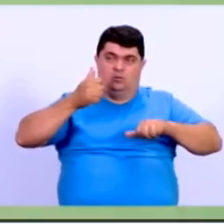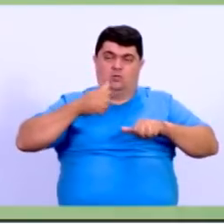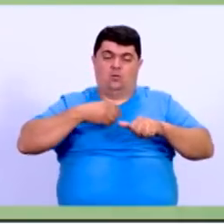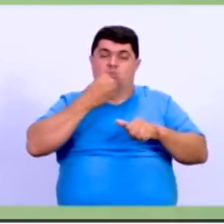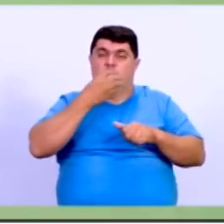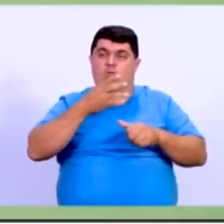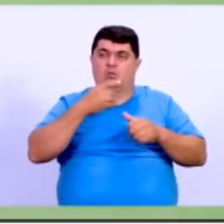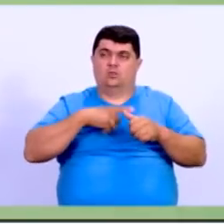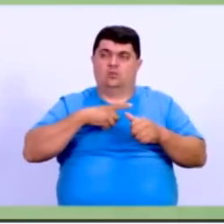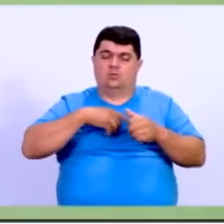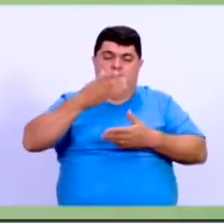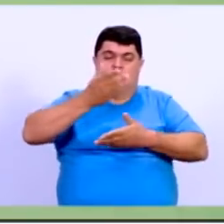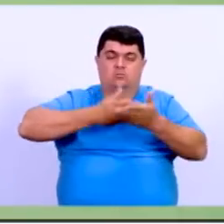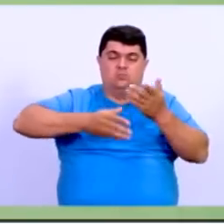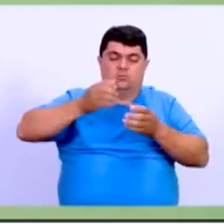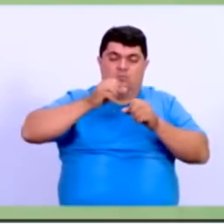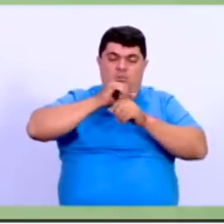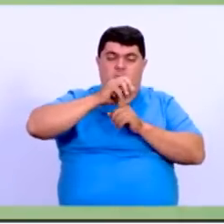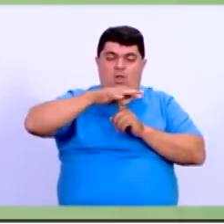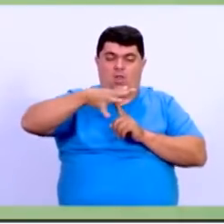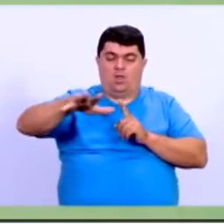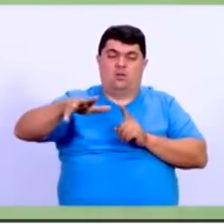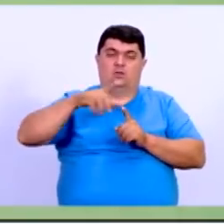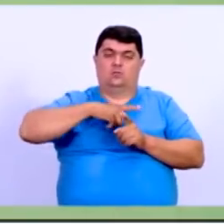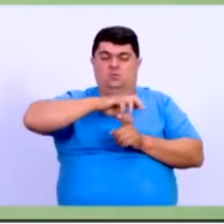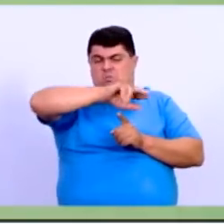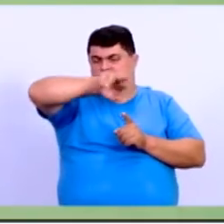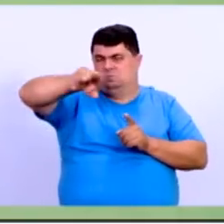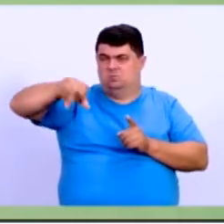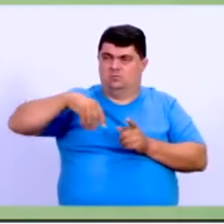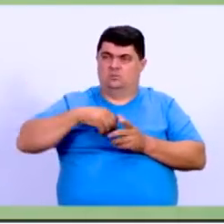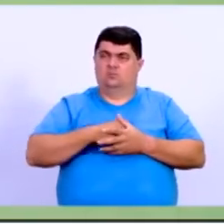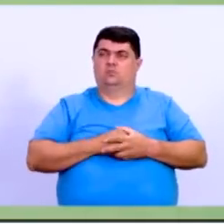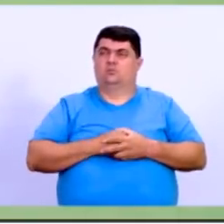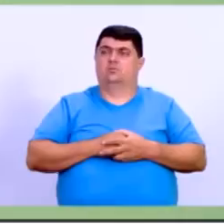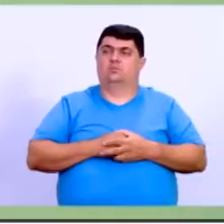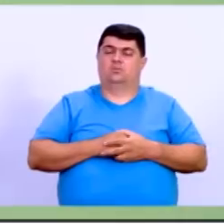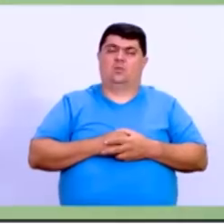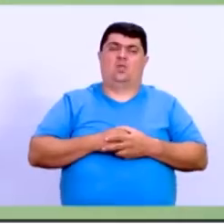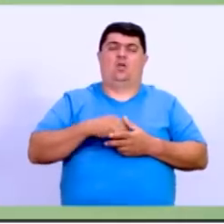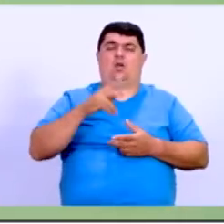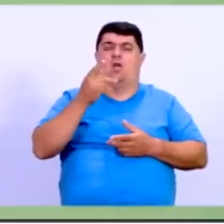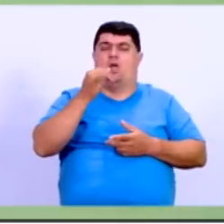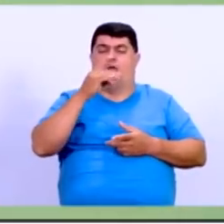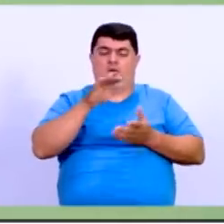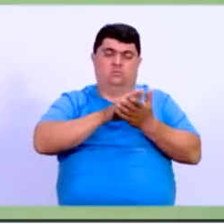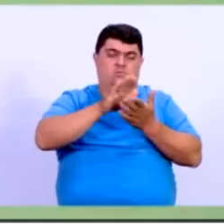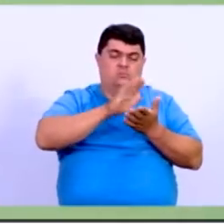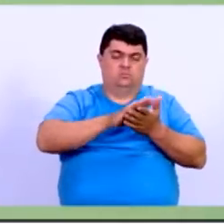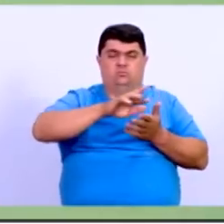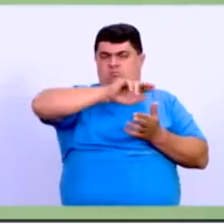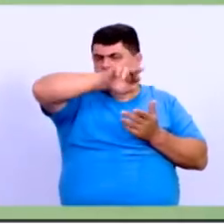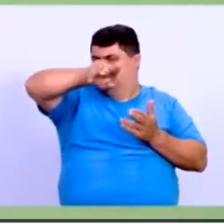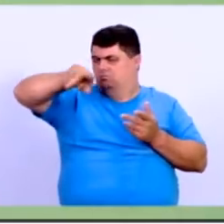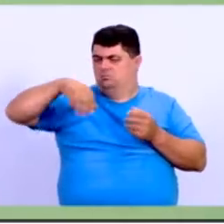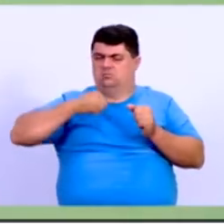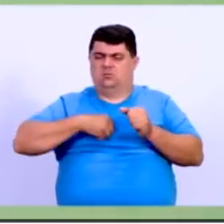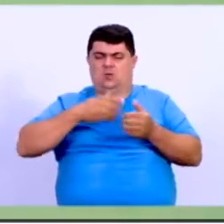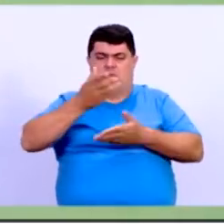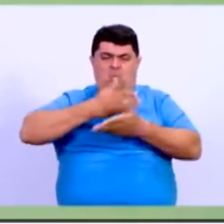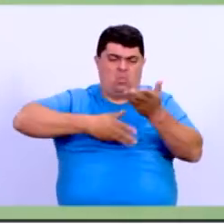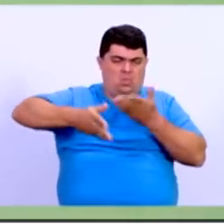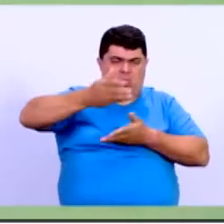só, compartilhamento de recursos, já falamos muito sobre isso, né? Compartilhar hardware, impressoras,